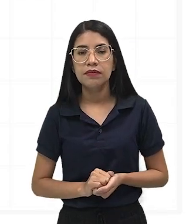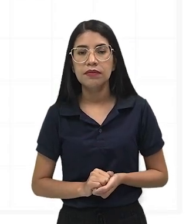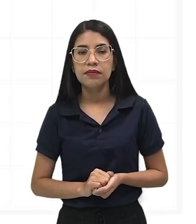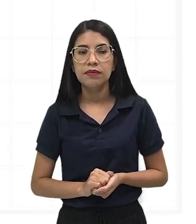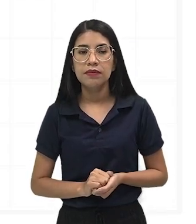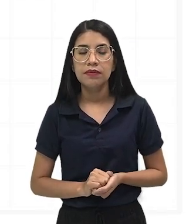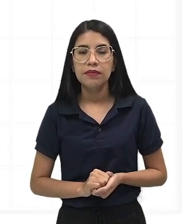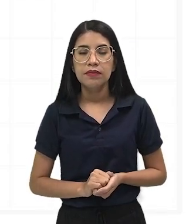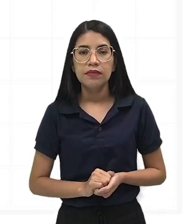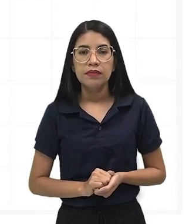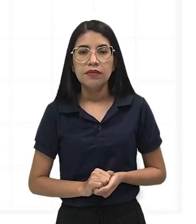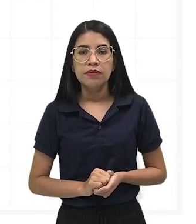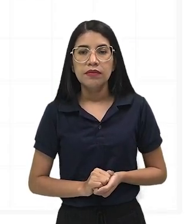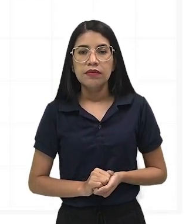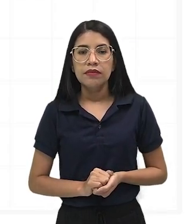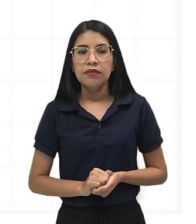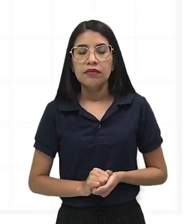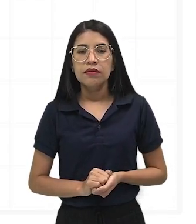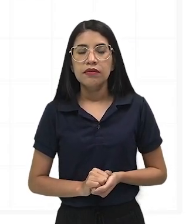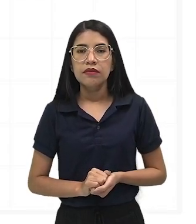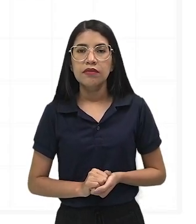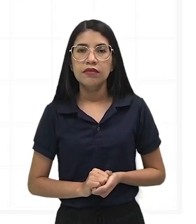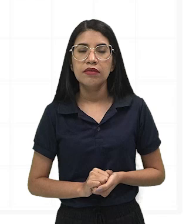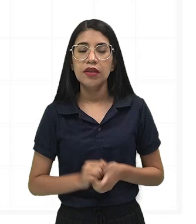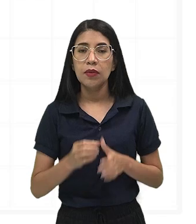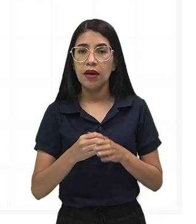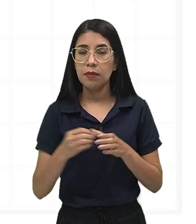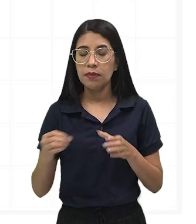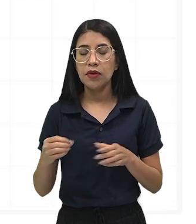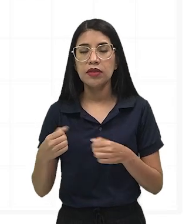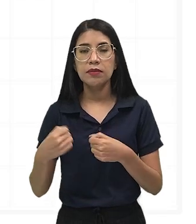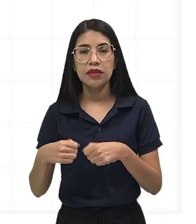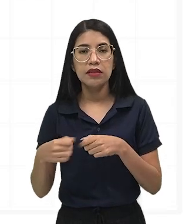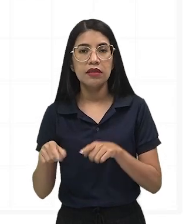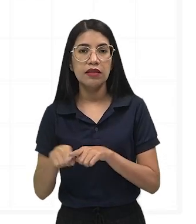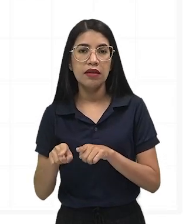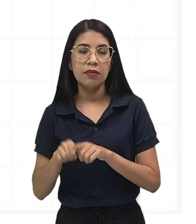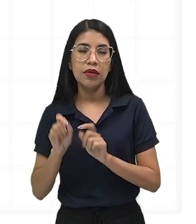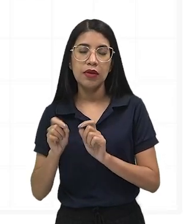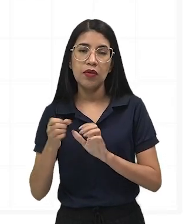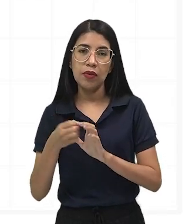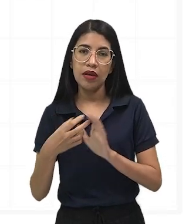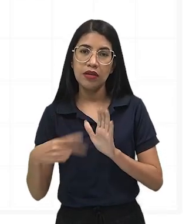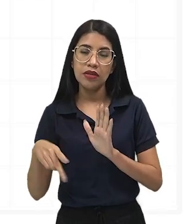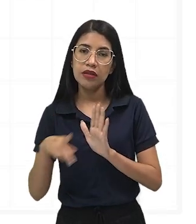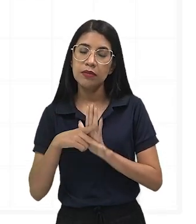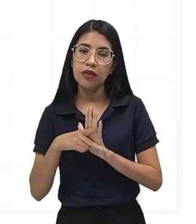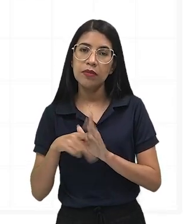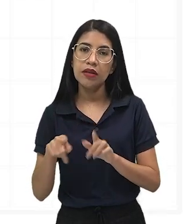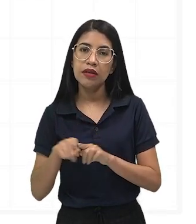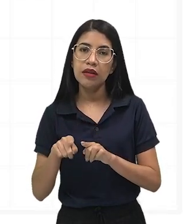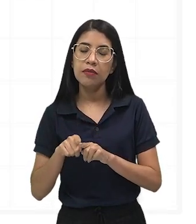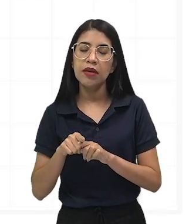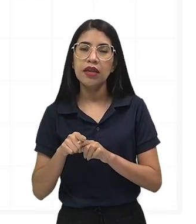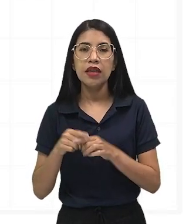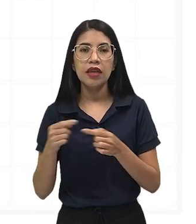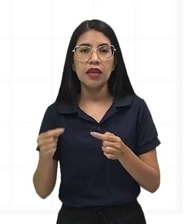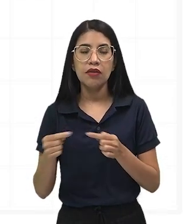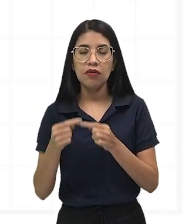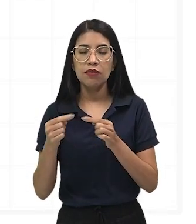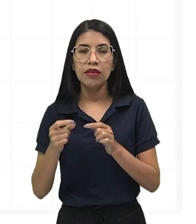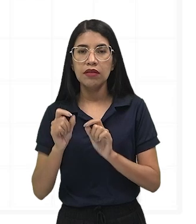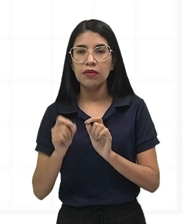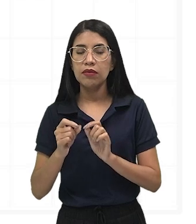Nós temos que analisar essa amostra. Então, essa amostra ela precisa também ter essas características, né, o máximo possível,